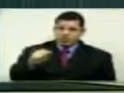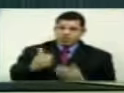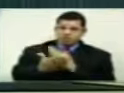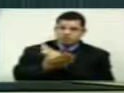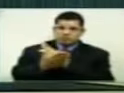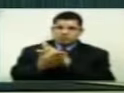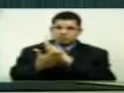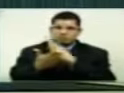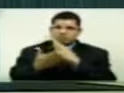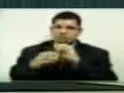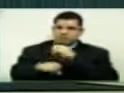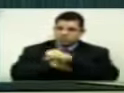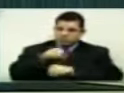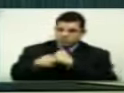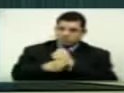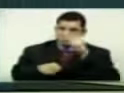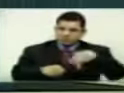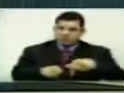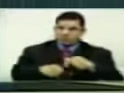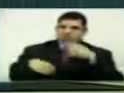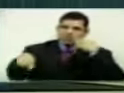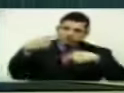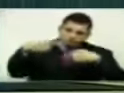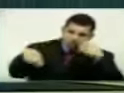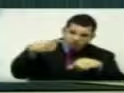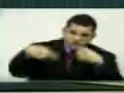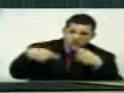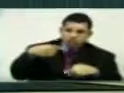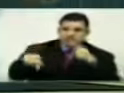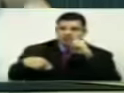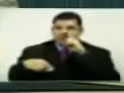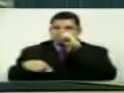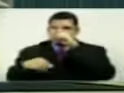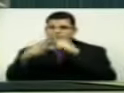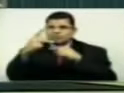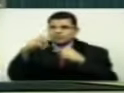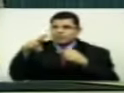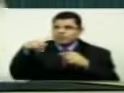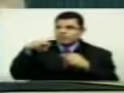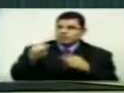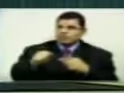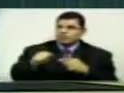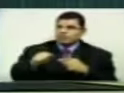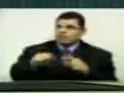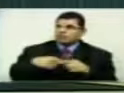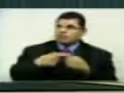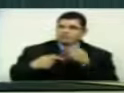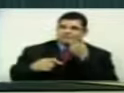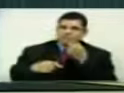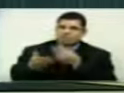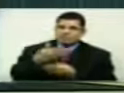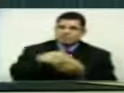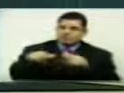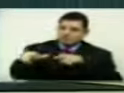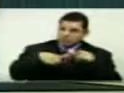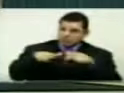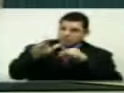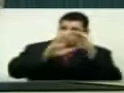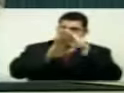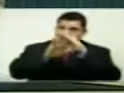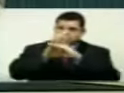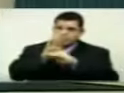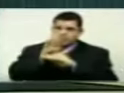nós iniciamos o ano aqui com um debate acirrado do PROAMA, em que eu denunciava o